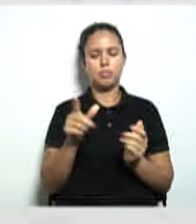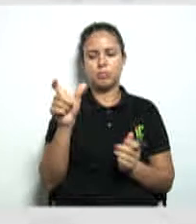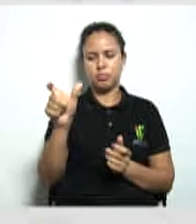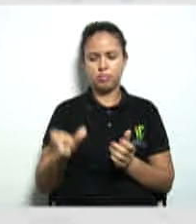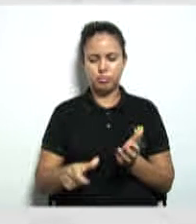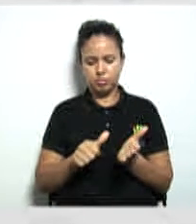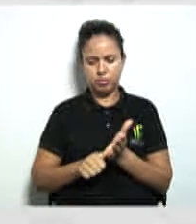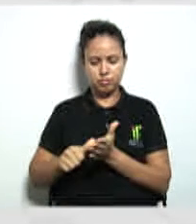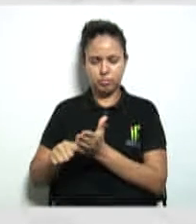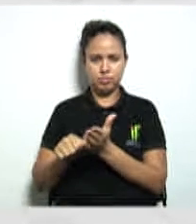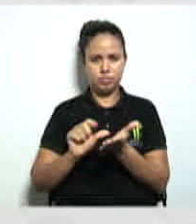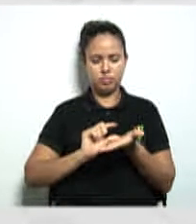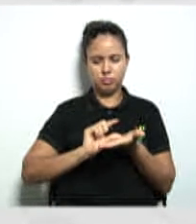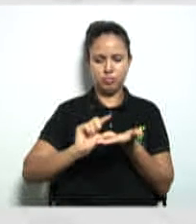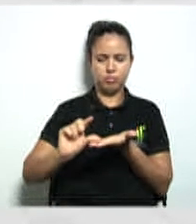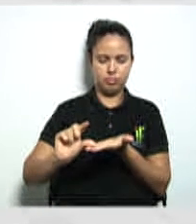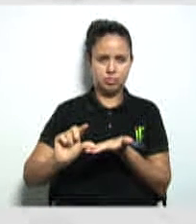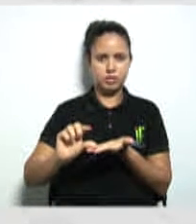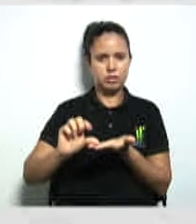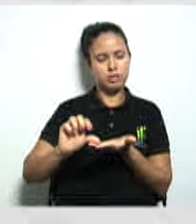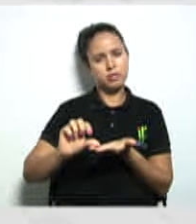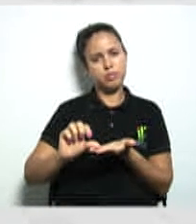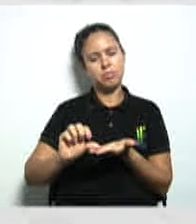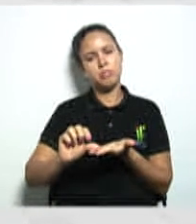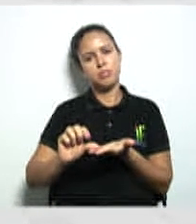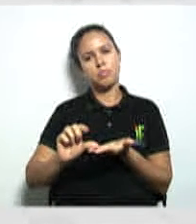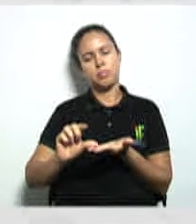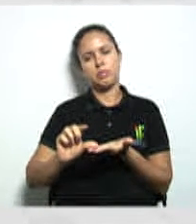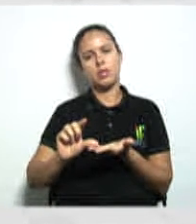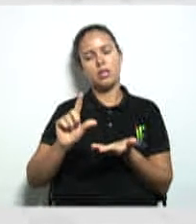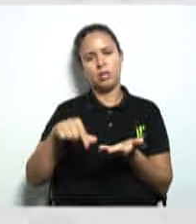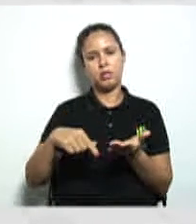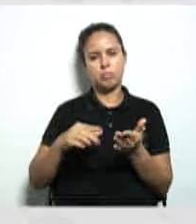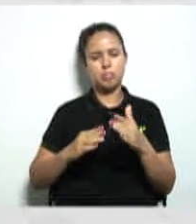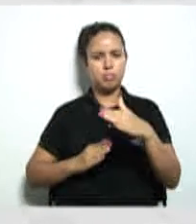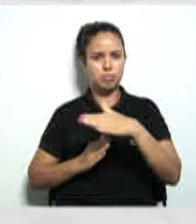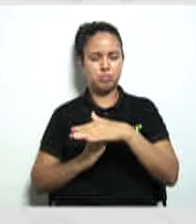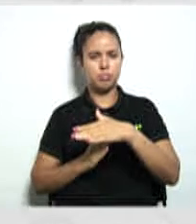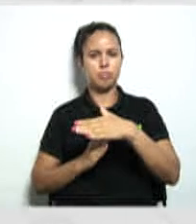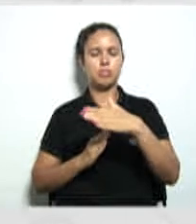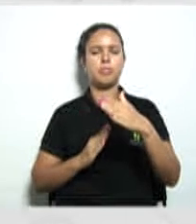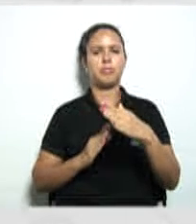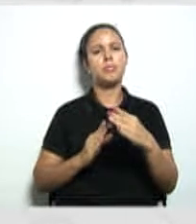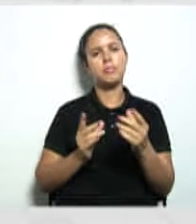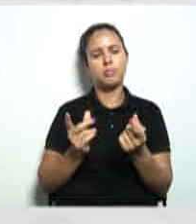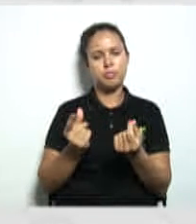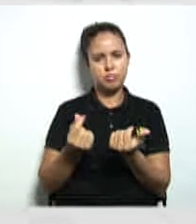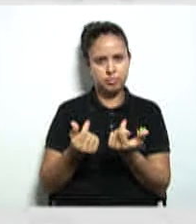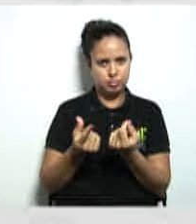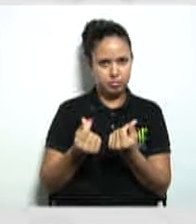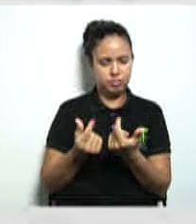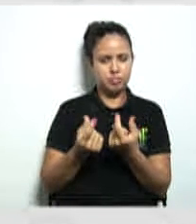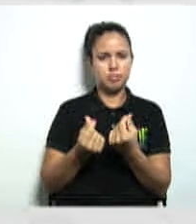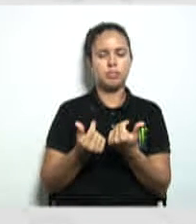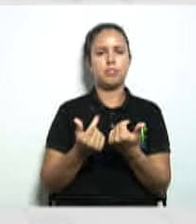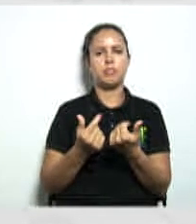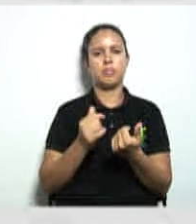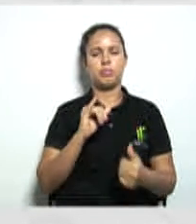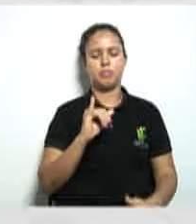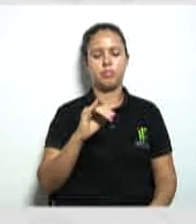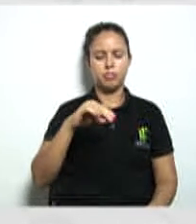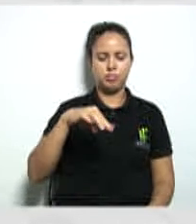recebem habitualmente, se houver, uma remuneração limitada ao capital integralizado, né?